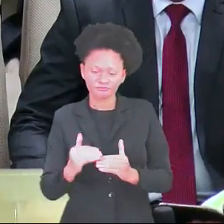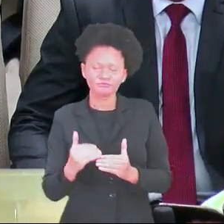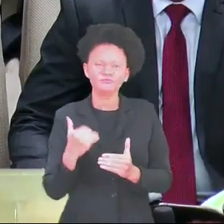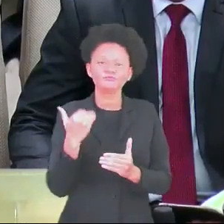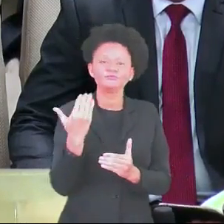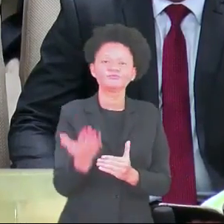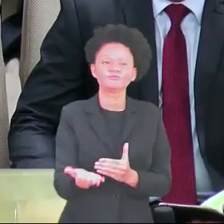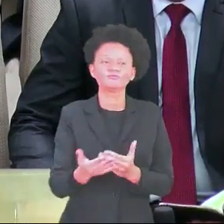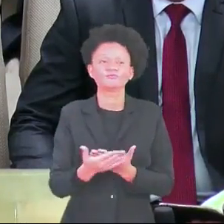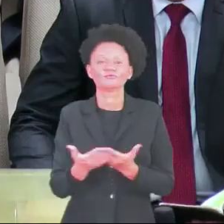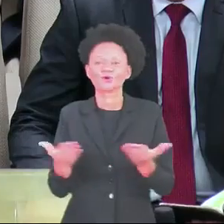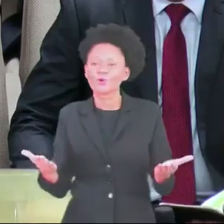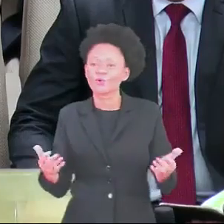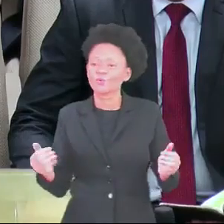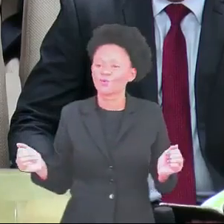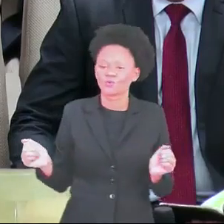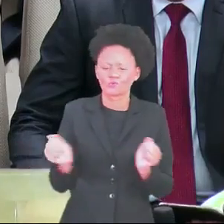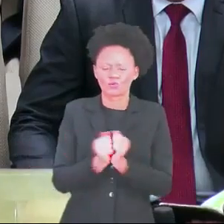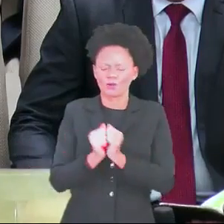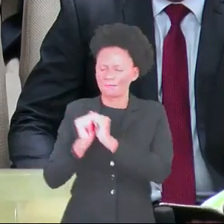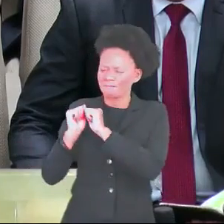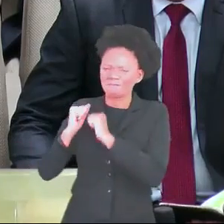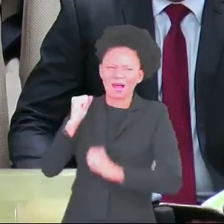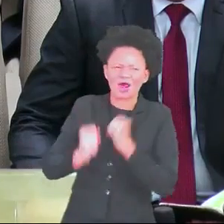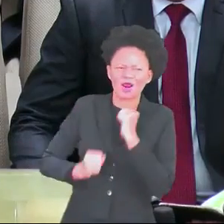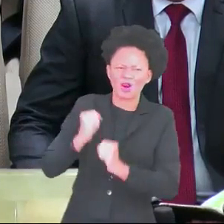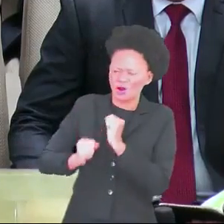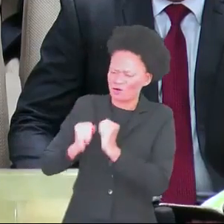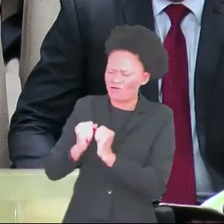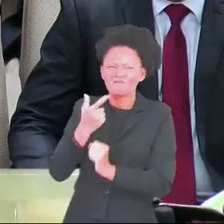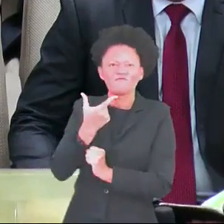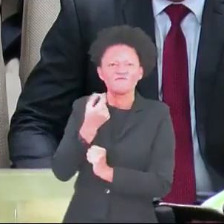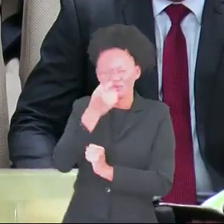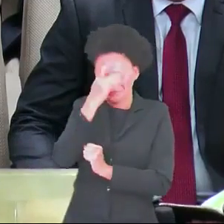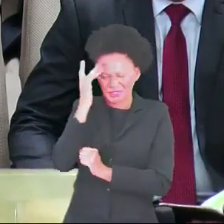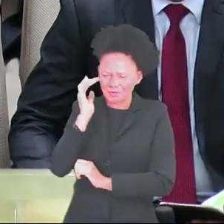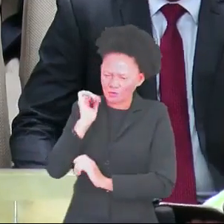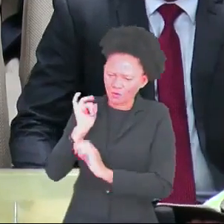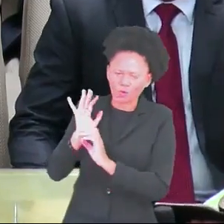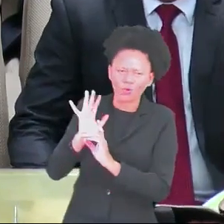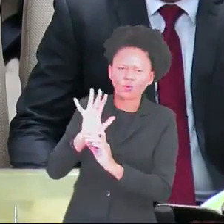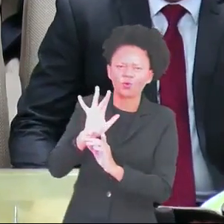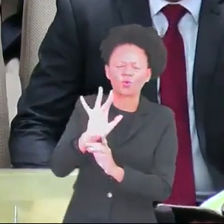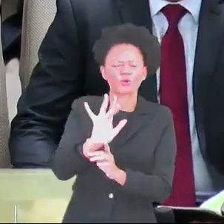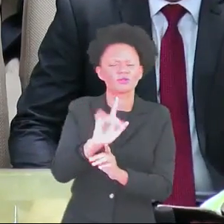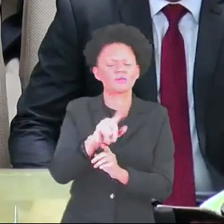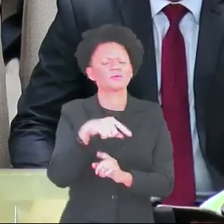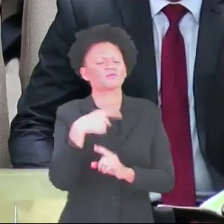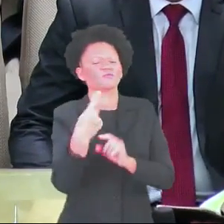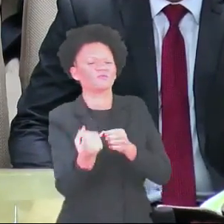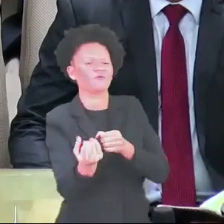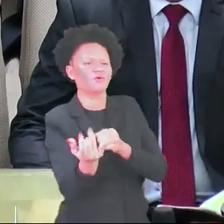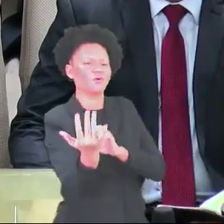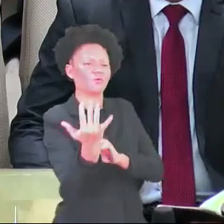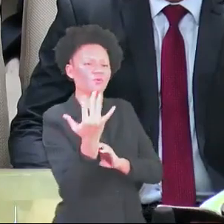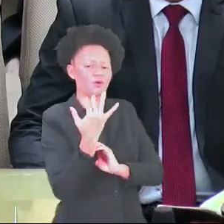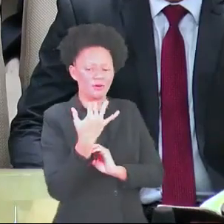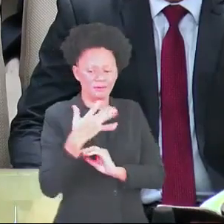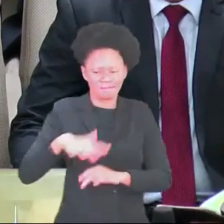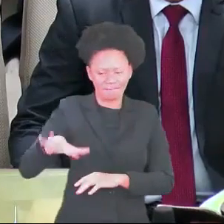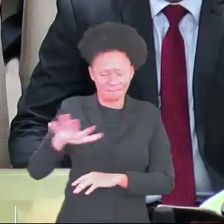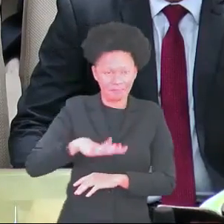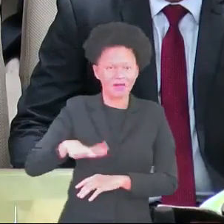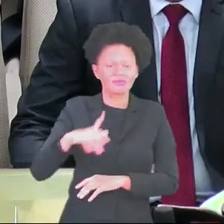e passou uma turma de gente correndo, uns 20 correndo, depois subiu correndo de novo, porque lá tem uma academia.